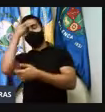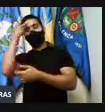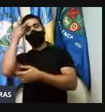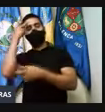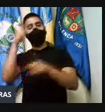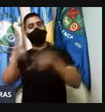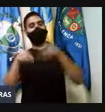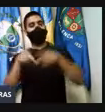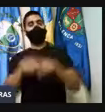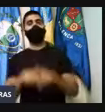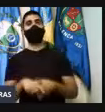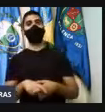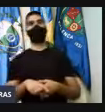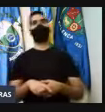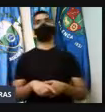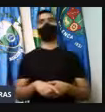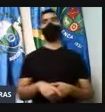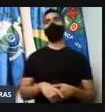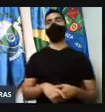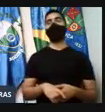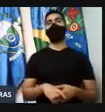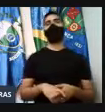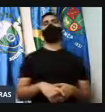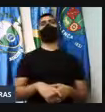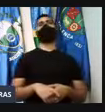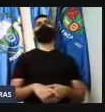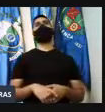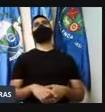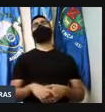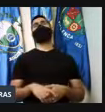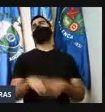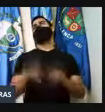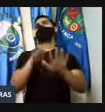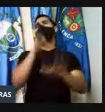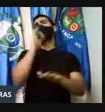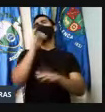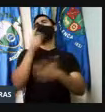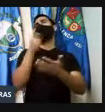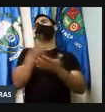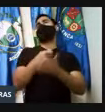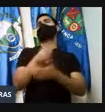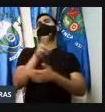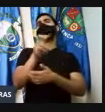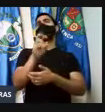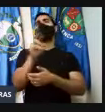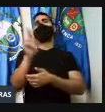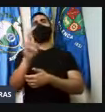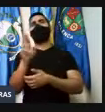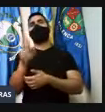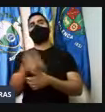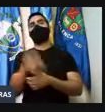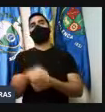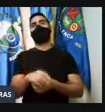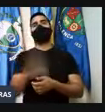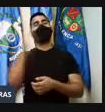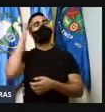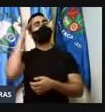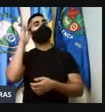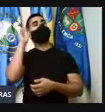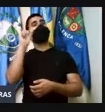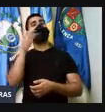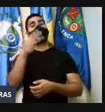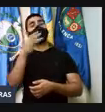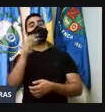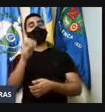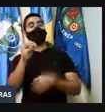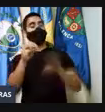verdade, em uma conta mais ou menos de R$50, talvez 30 seja para os